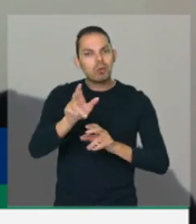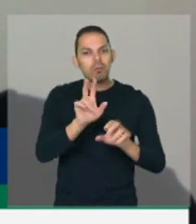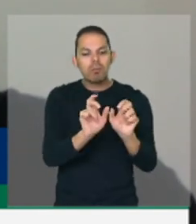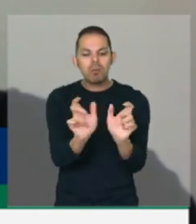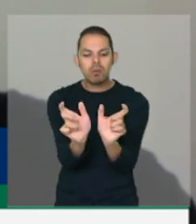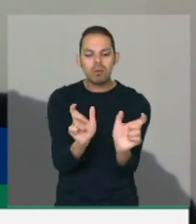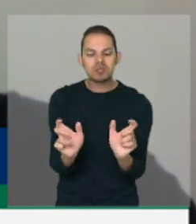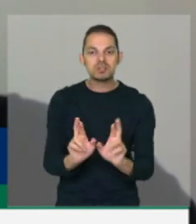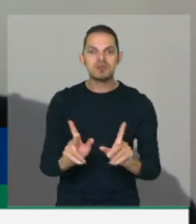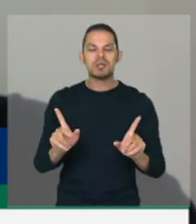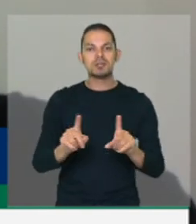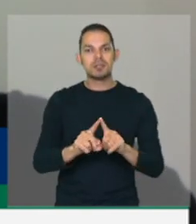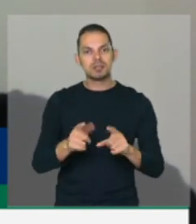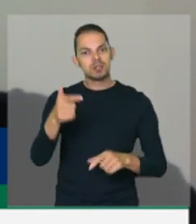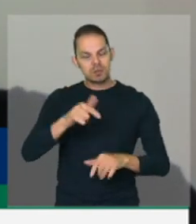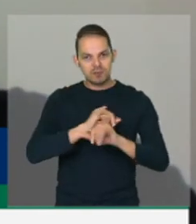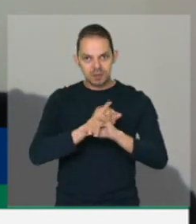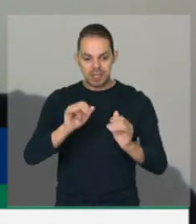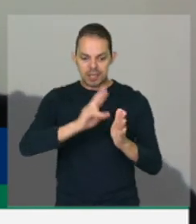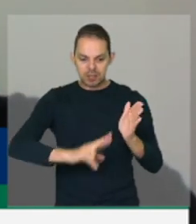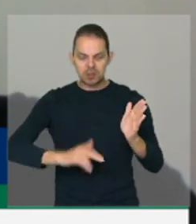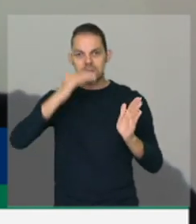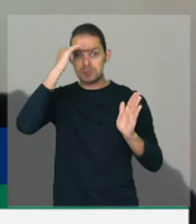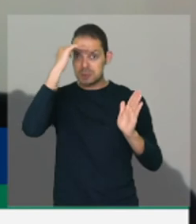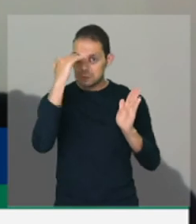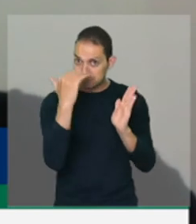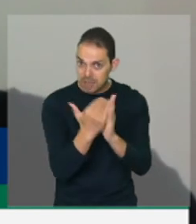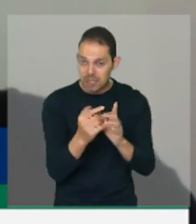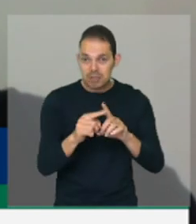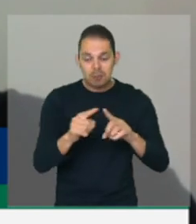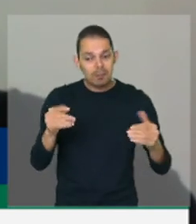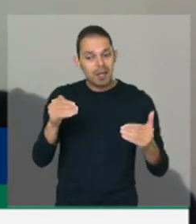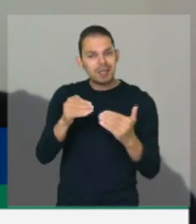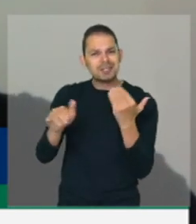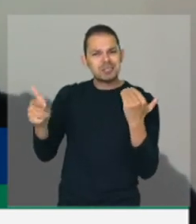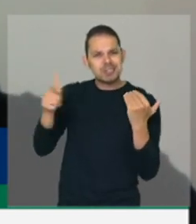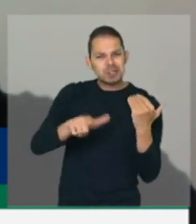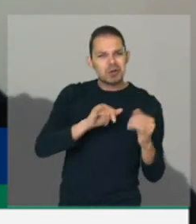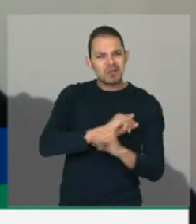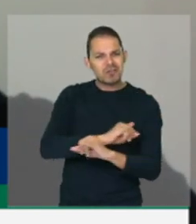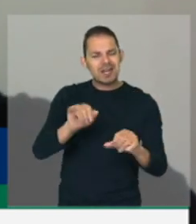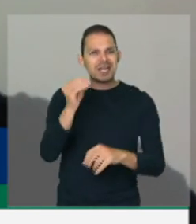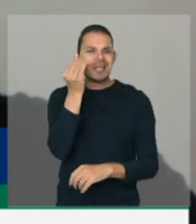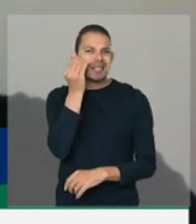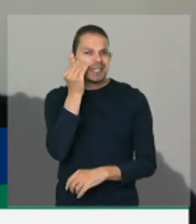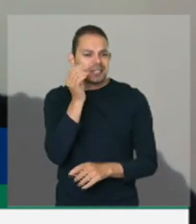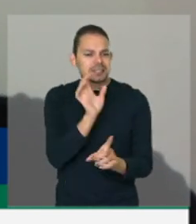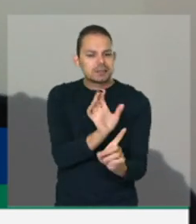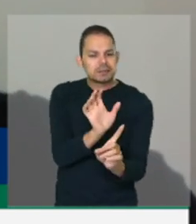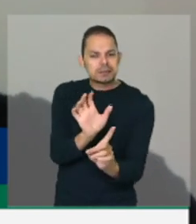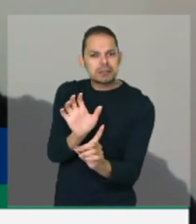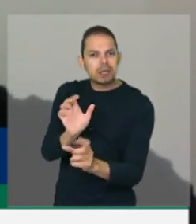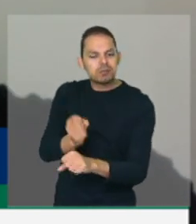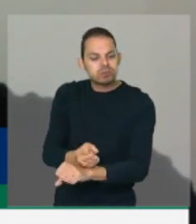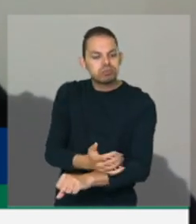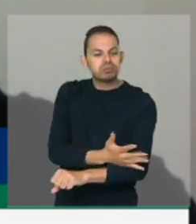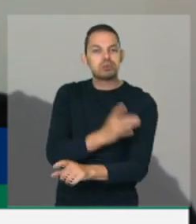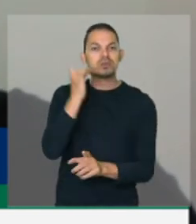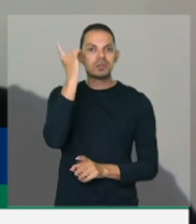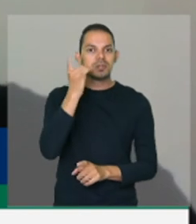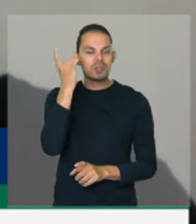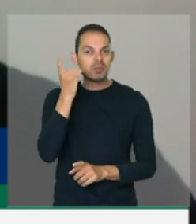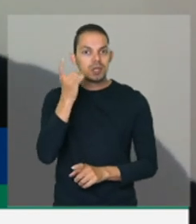Repito que respeito a relatoria, mas eu discordo de trazer a baila para tentar emocionar novamente os deputados para colocarem raiva